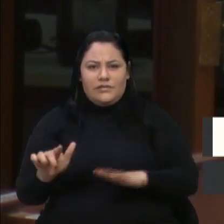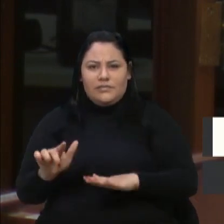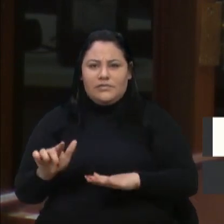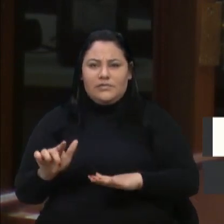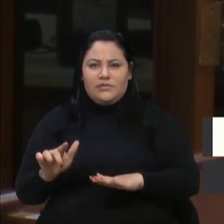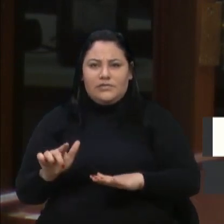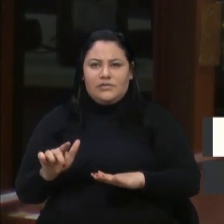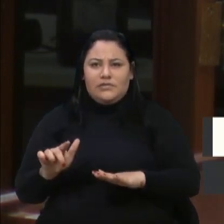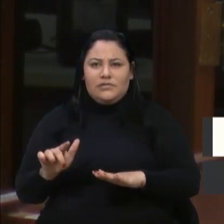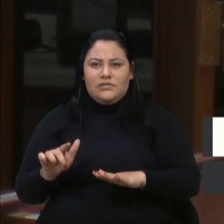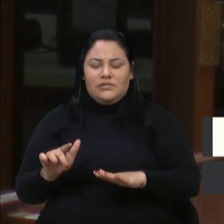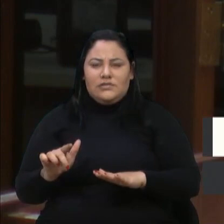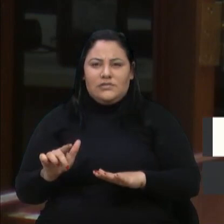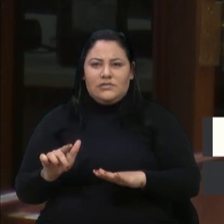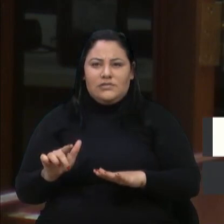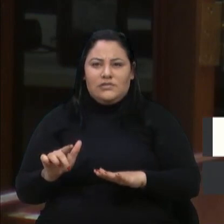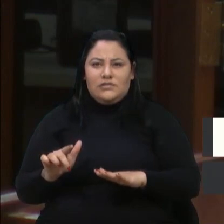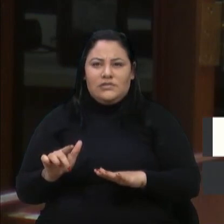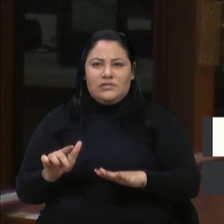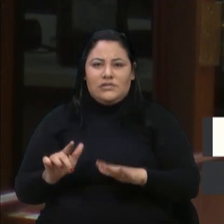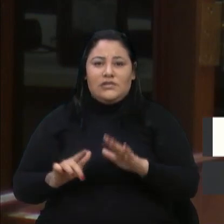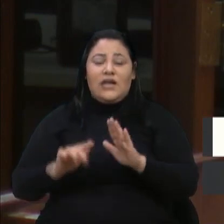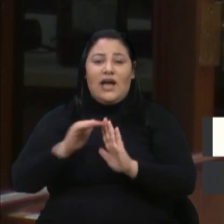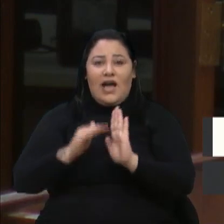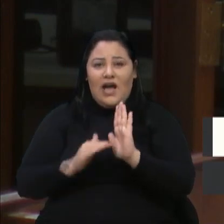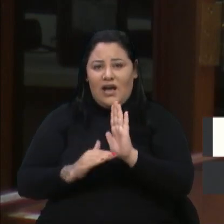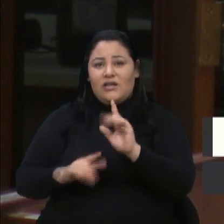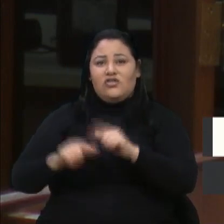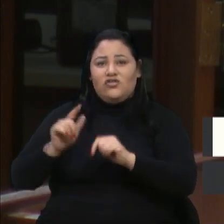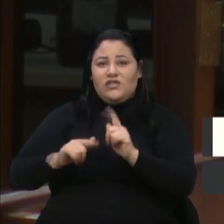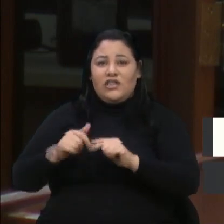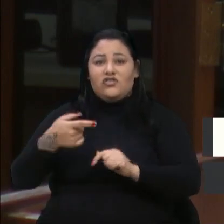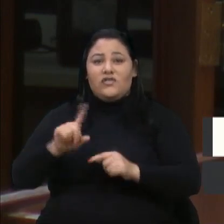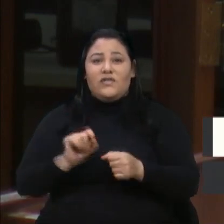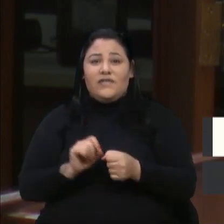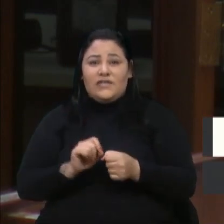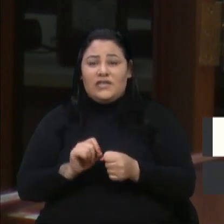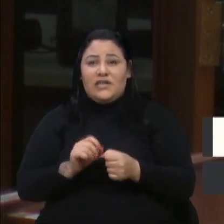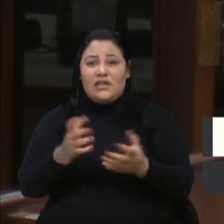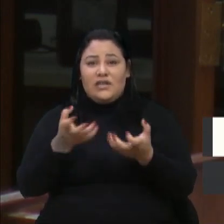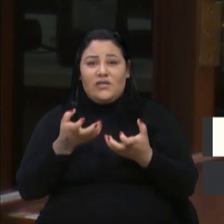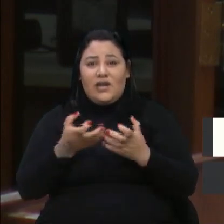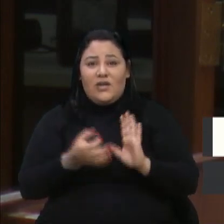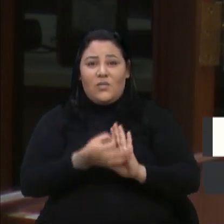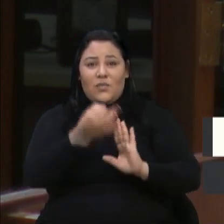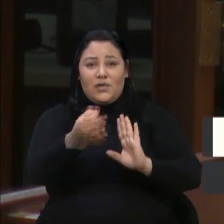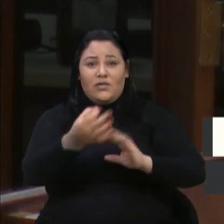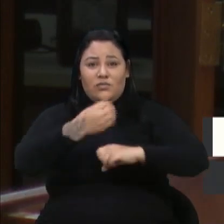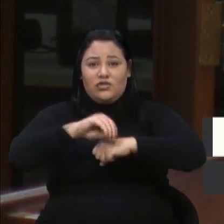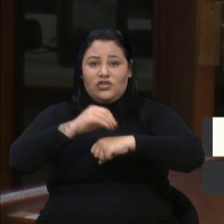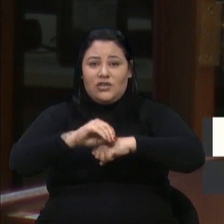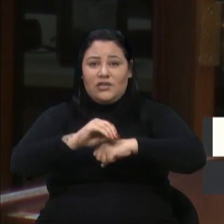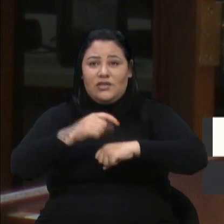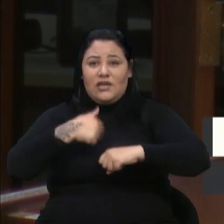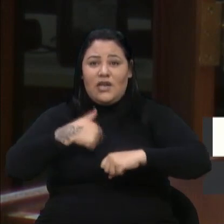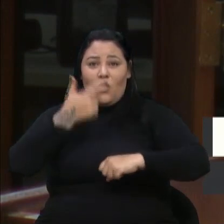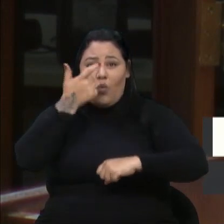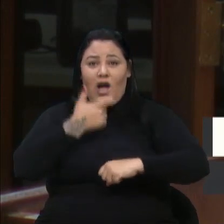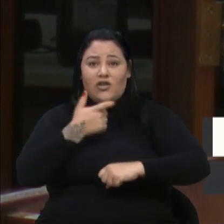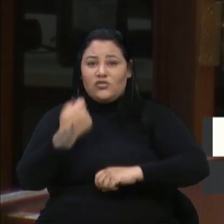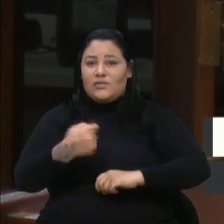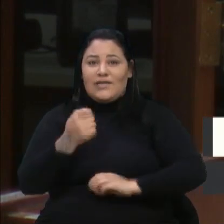de trânsito, das ações que serão realizadas, e eu quero aqui sugerir, eu acho que a gente precisa para ontem